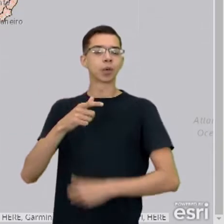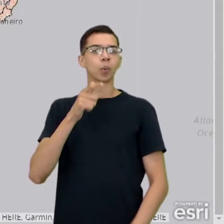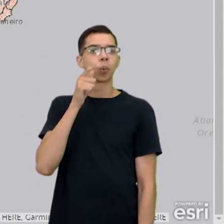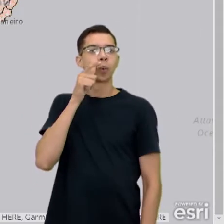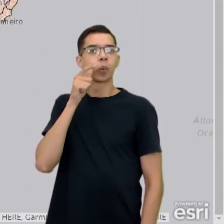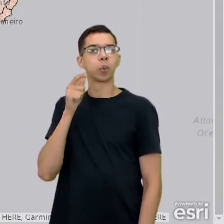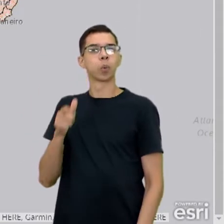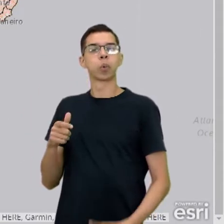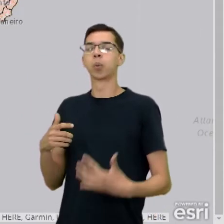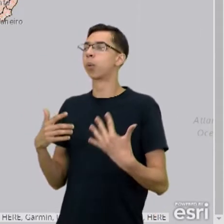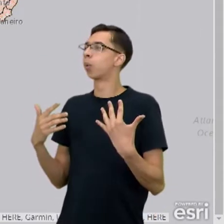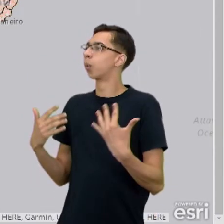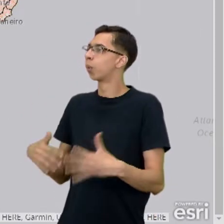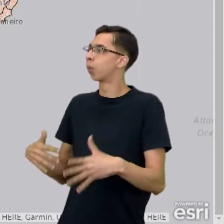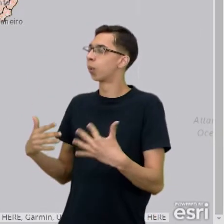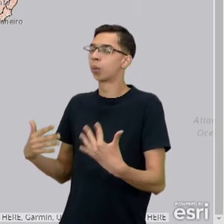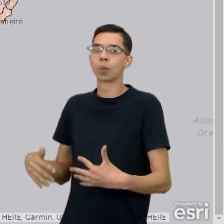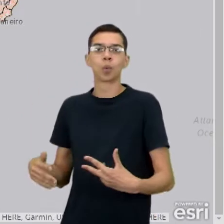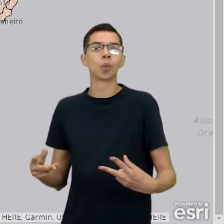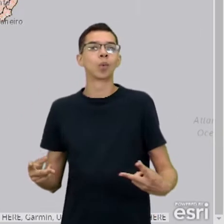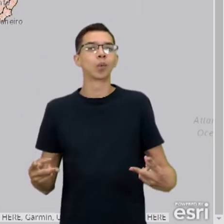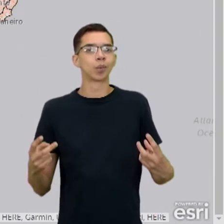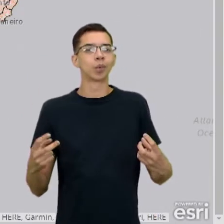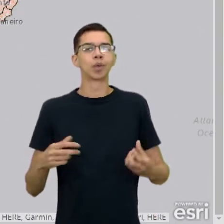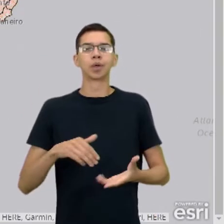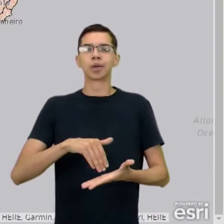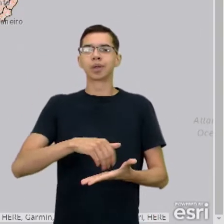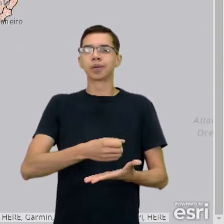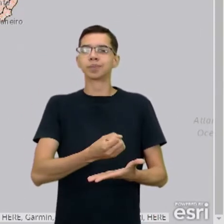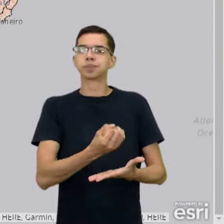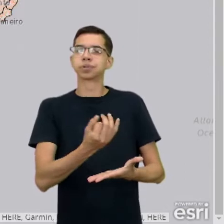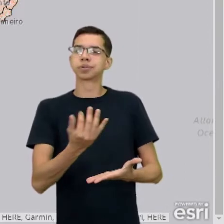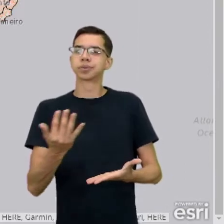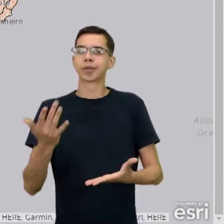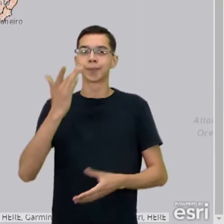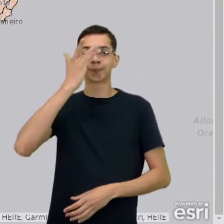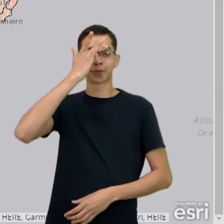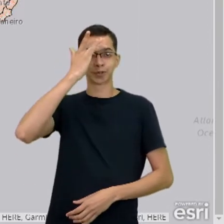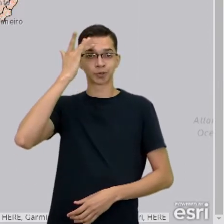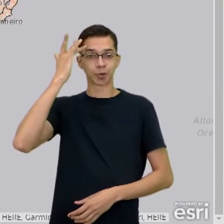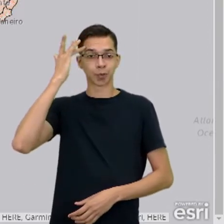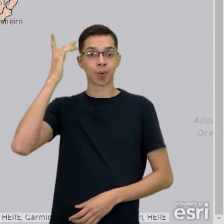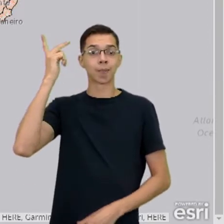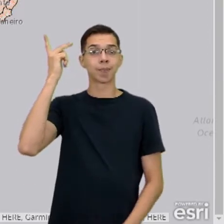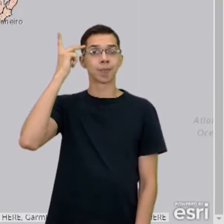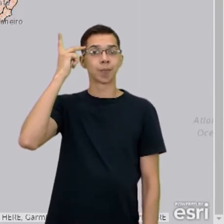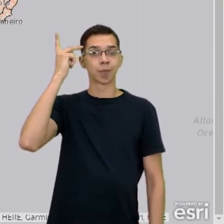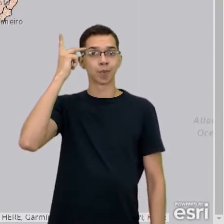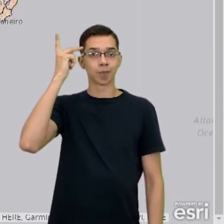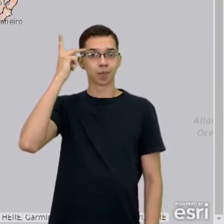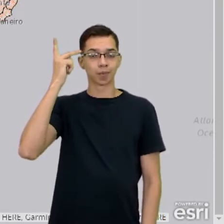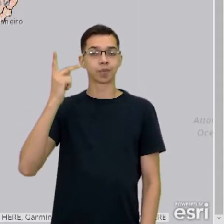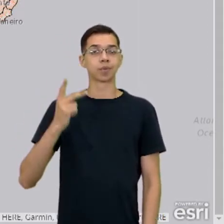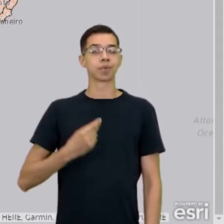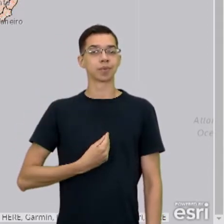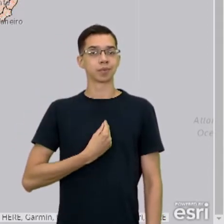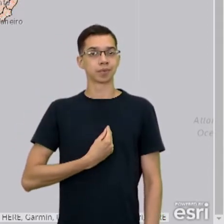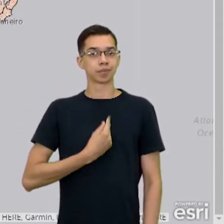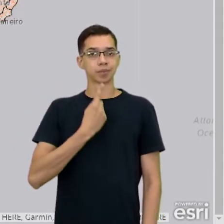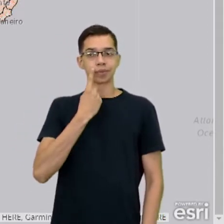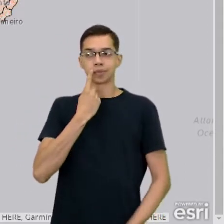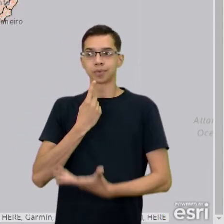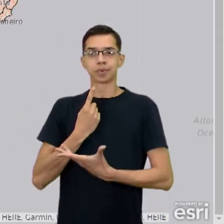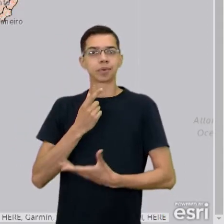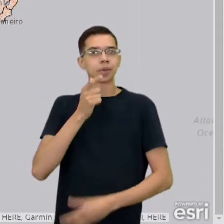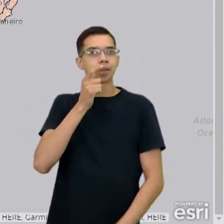que mostra a maior densidade da população da cidade de São Paulo. Olha que interessante, pessoal. Olha aqui,